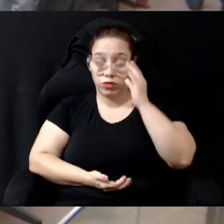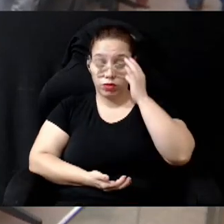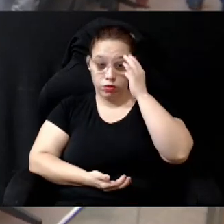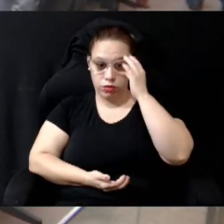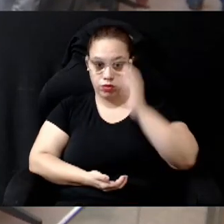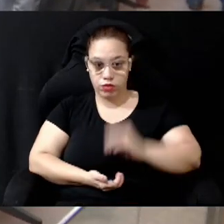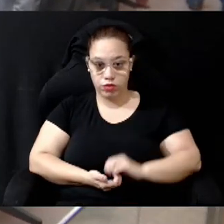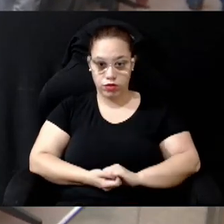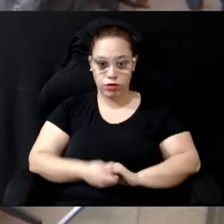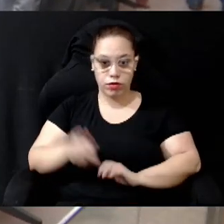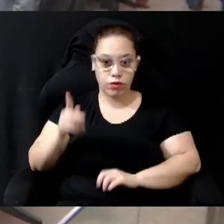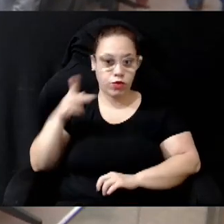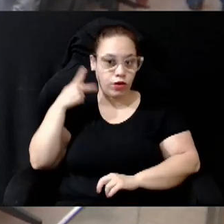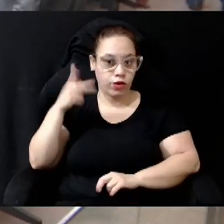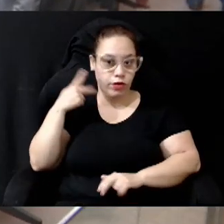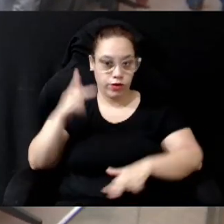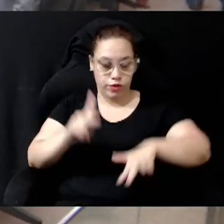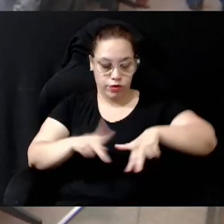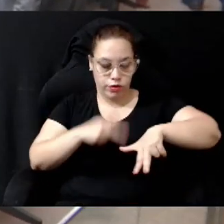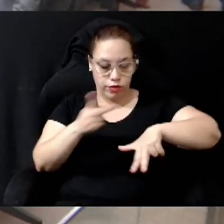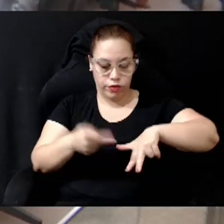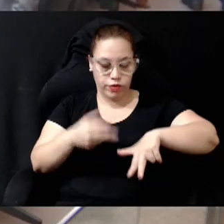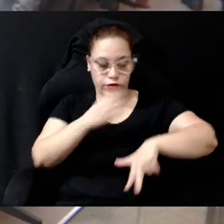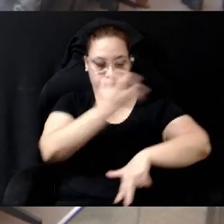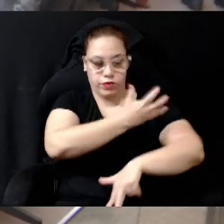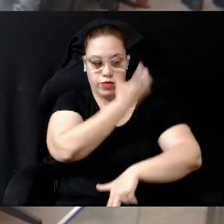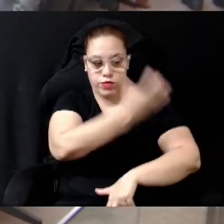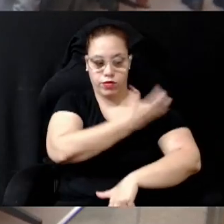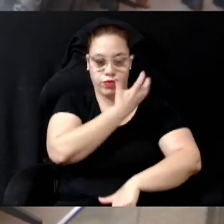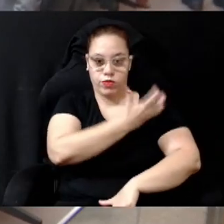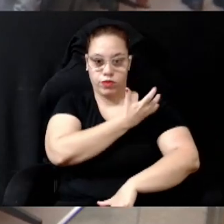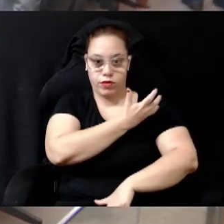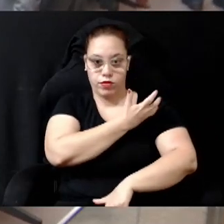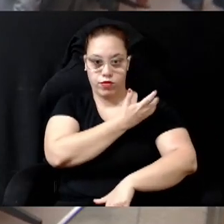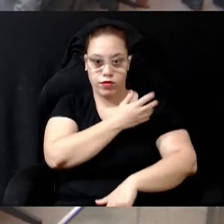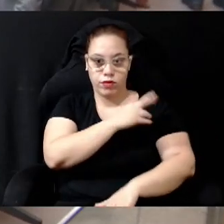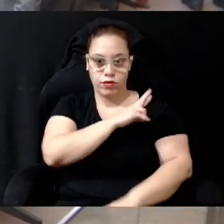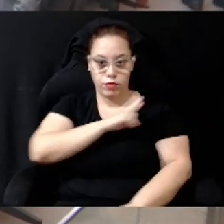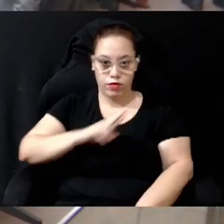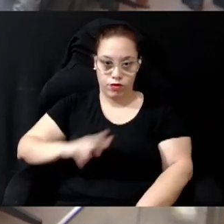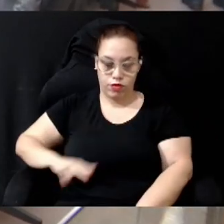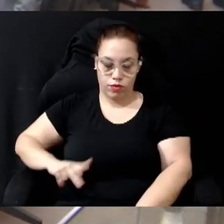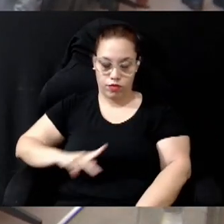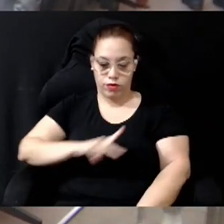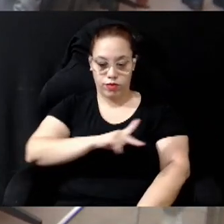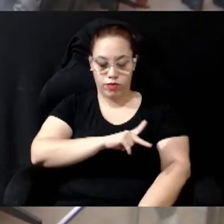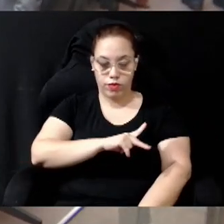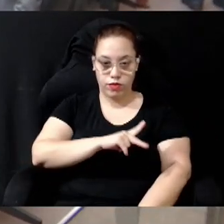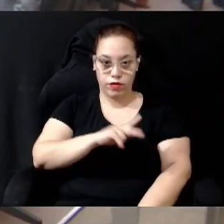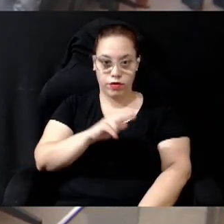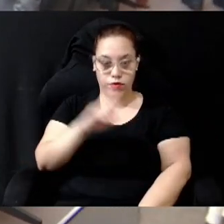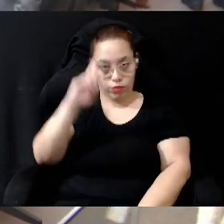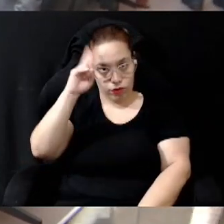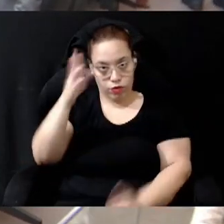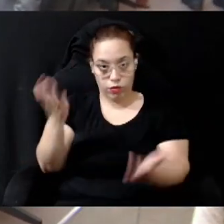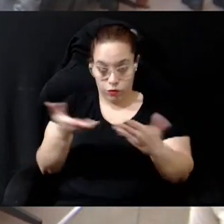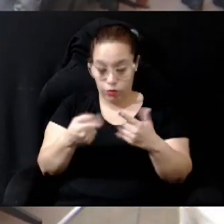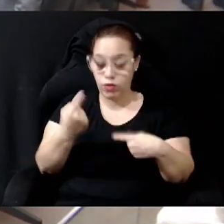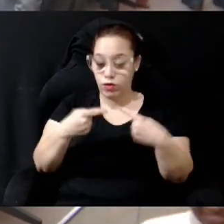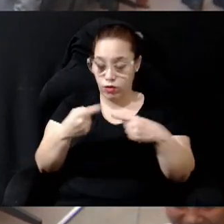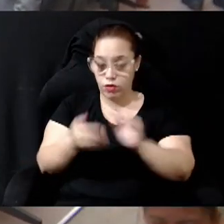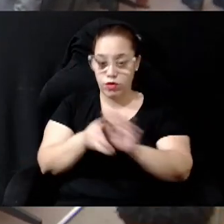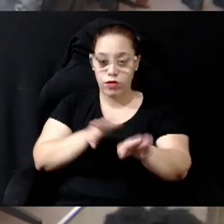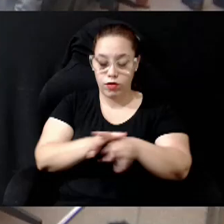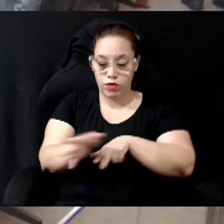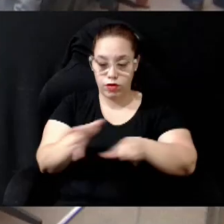Vereadora Guida Calisto. Senhor presidente, a comissão de honraria já discutiu e indica o vereador